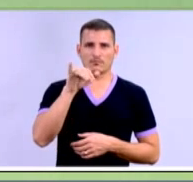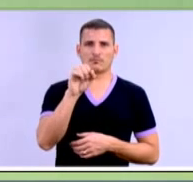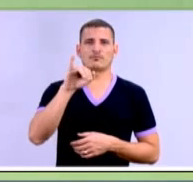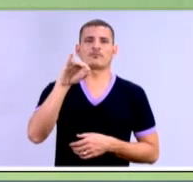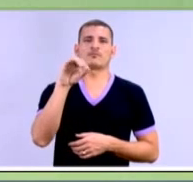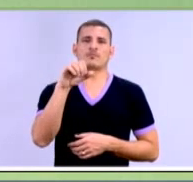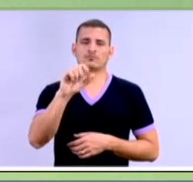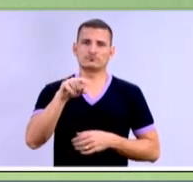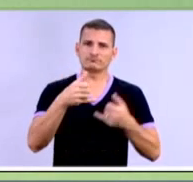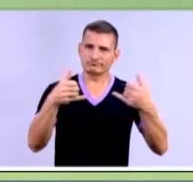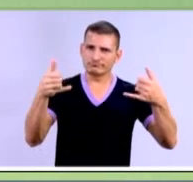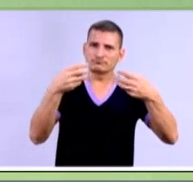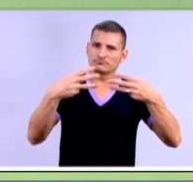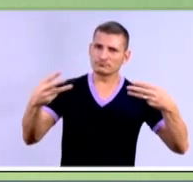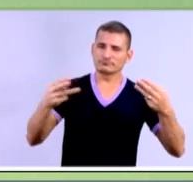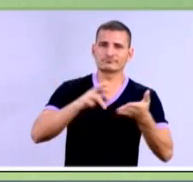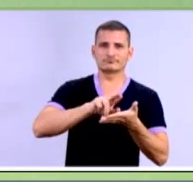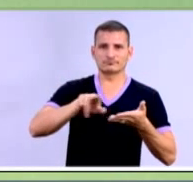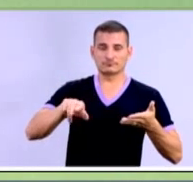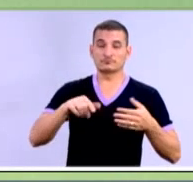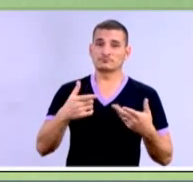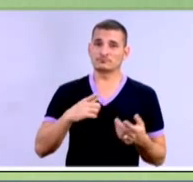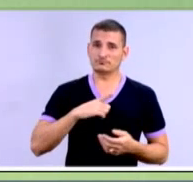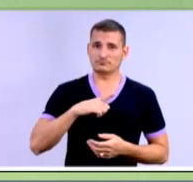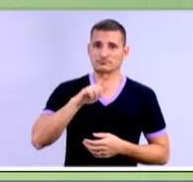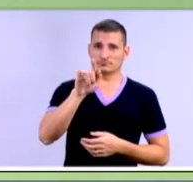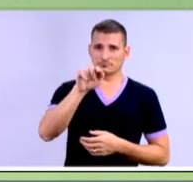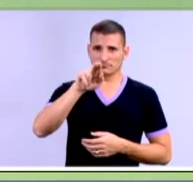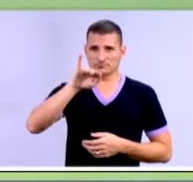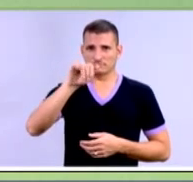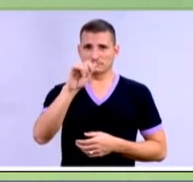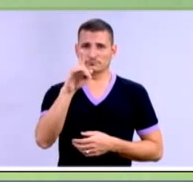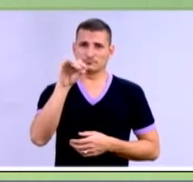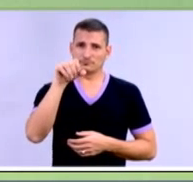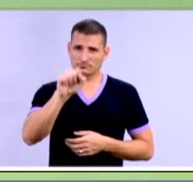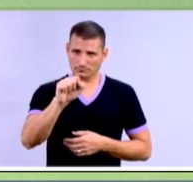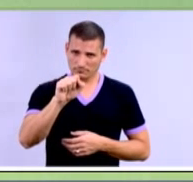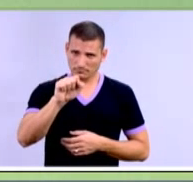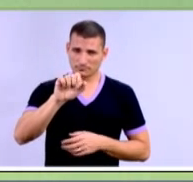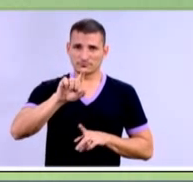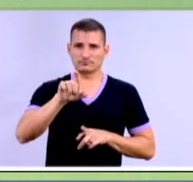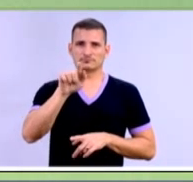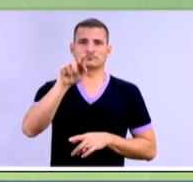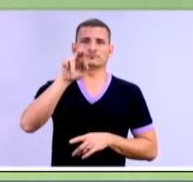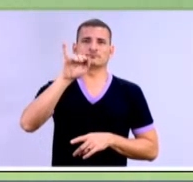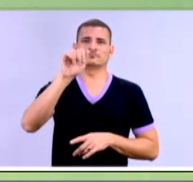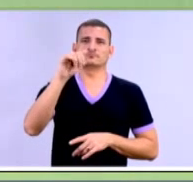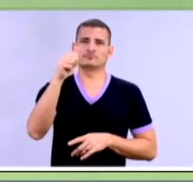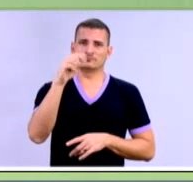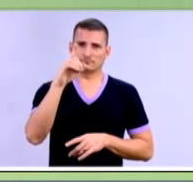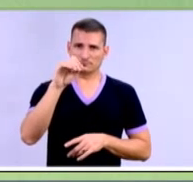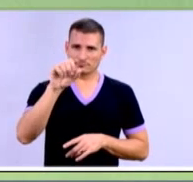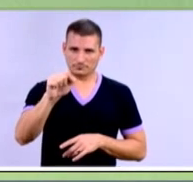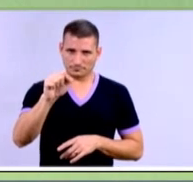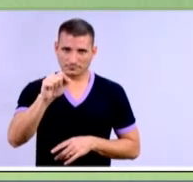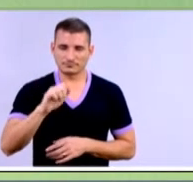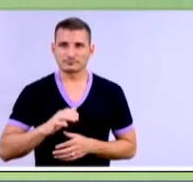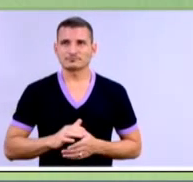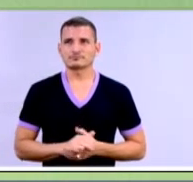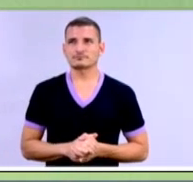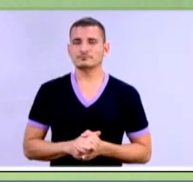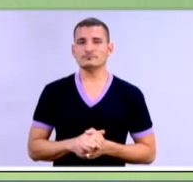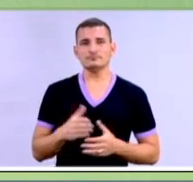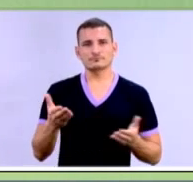vamos separar em meios guiados e não guiados. Nos meios guiados, na nossa aula, né, nós